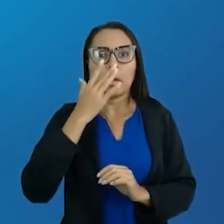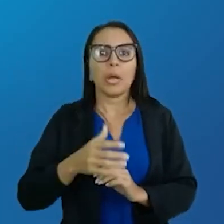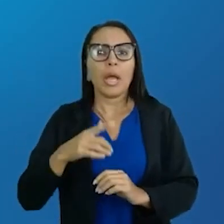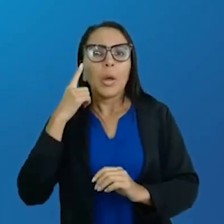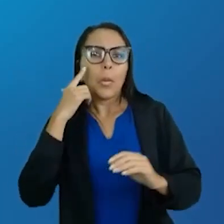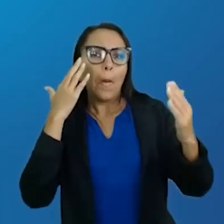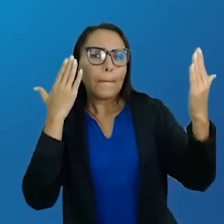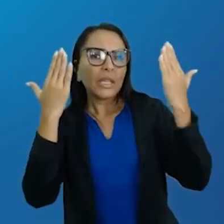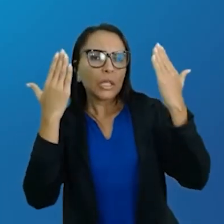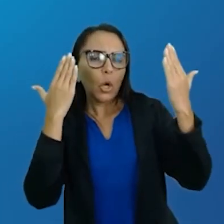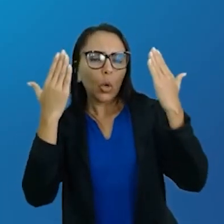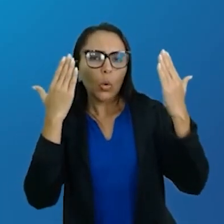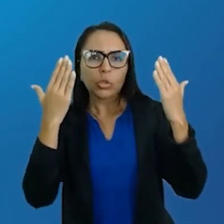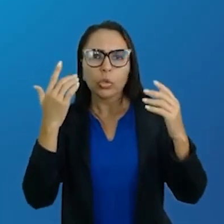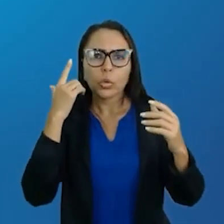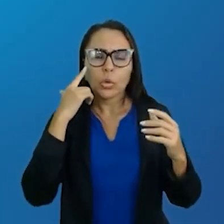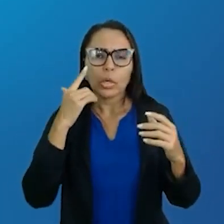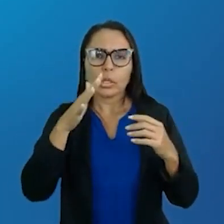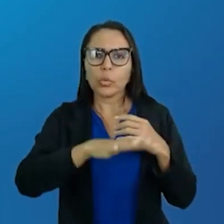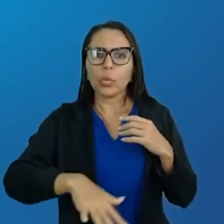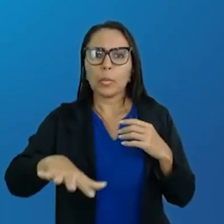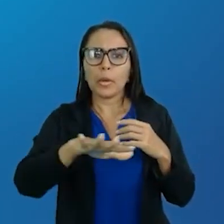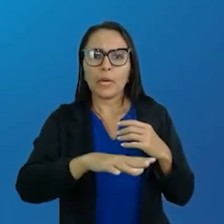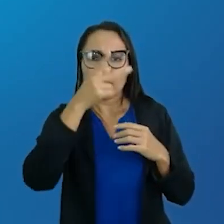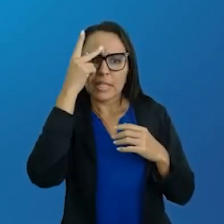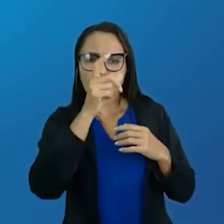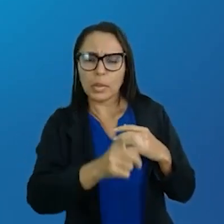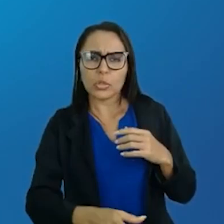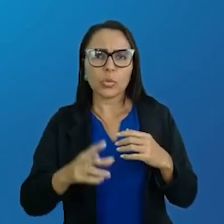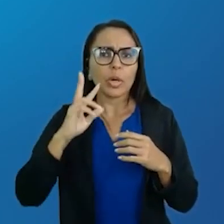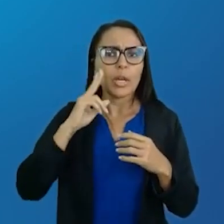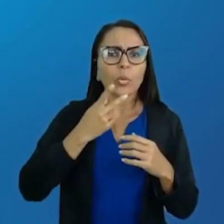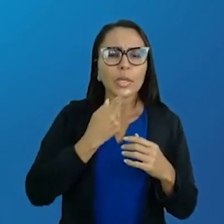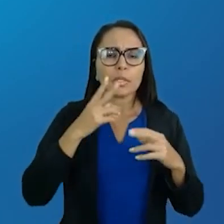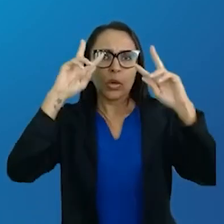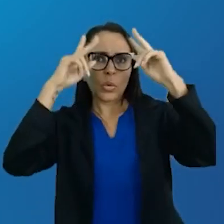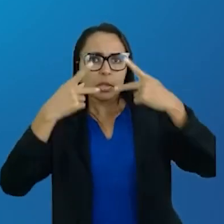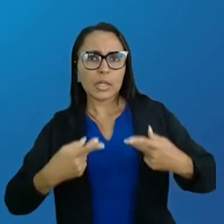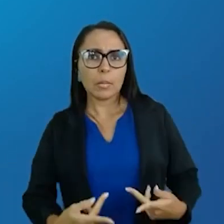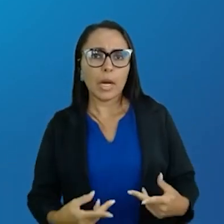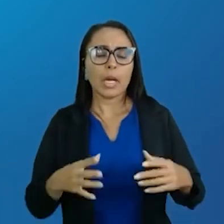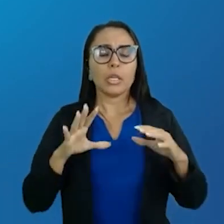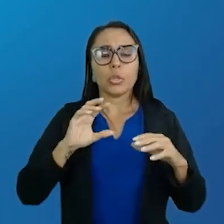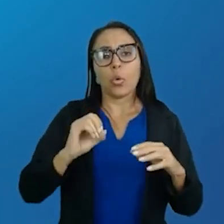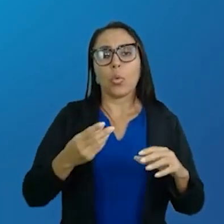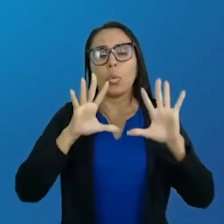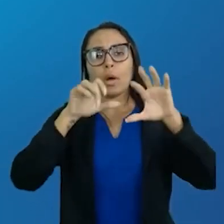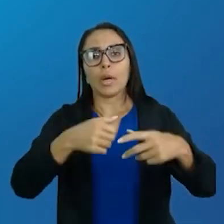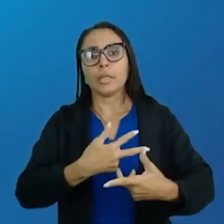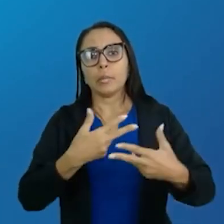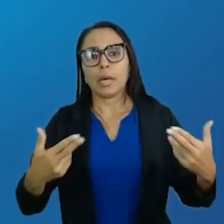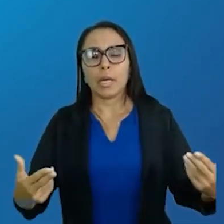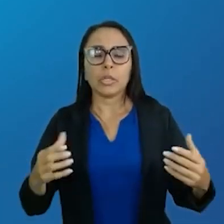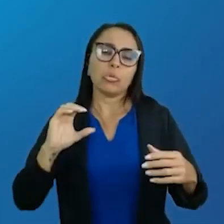psicológico comum a todos os seres humanos, conhecido por fazer as pessoas reconhecerem imagens de rostos humanos ou animais em objetos, sombras, formações de luzes e outro